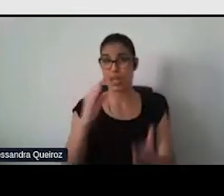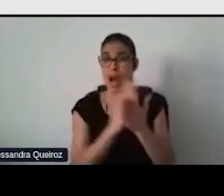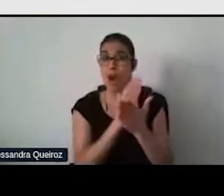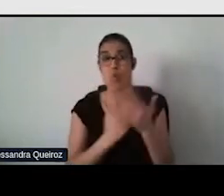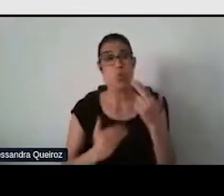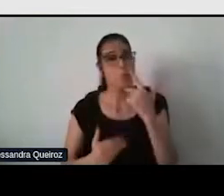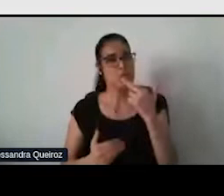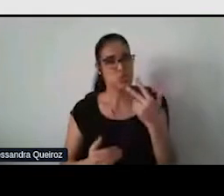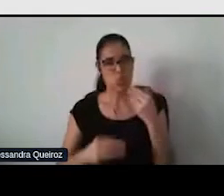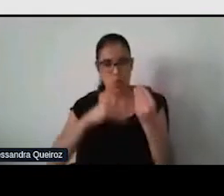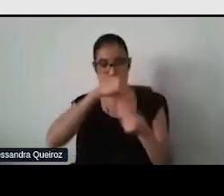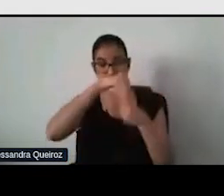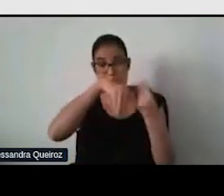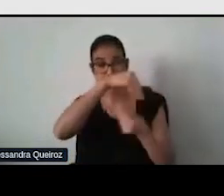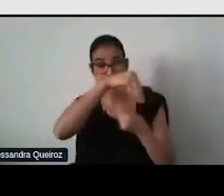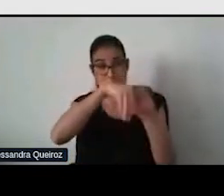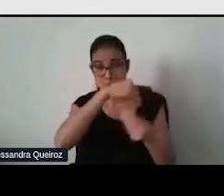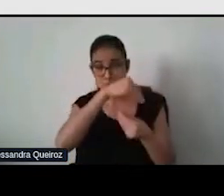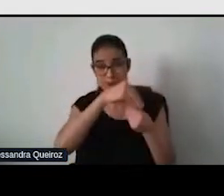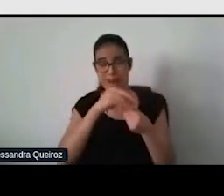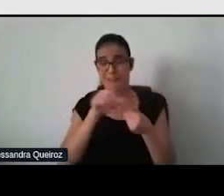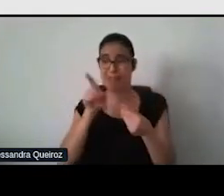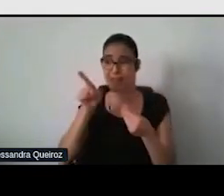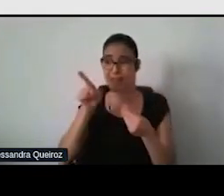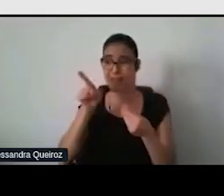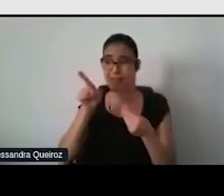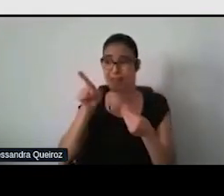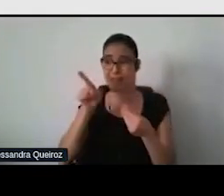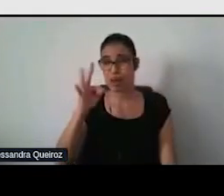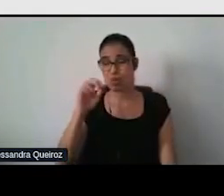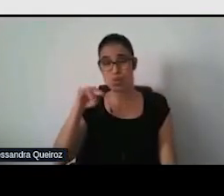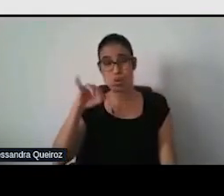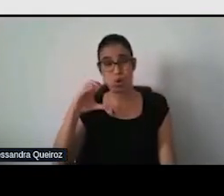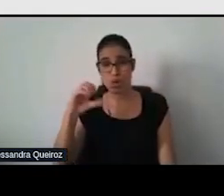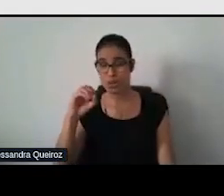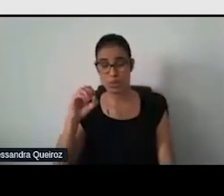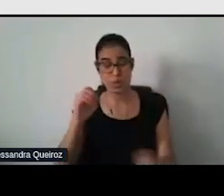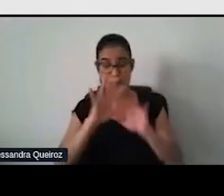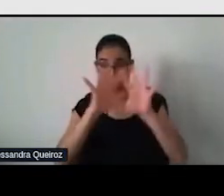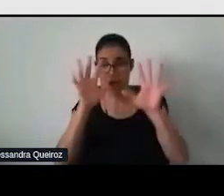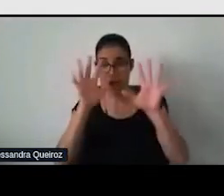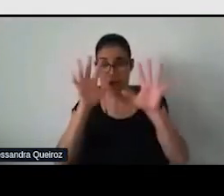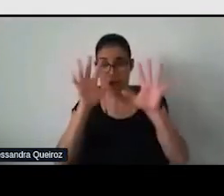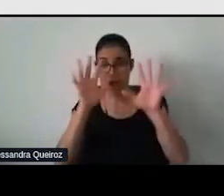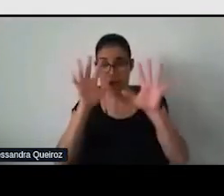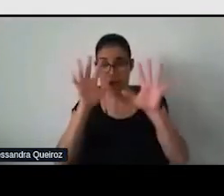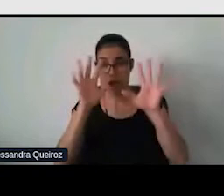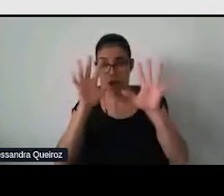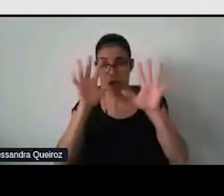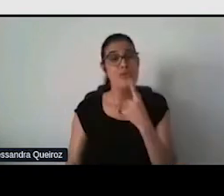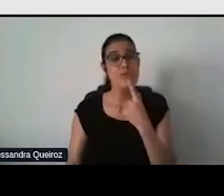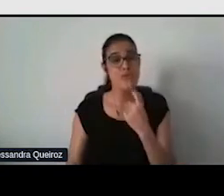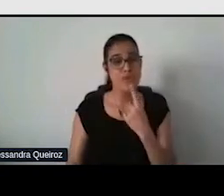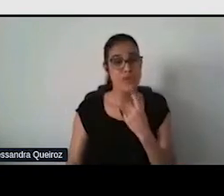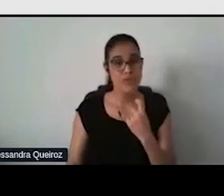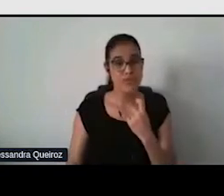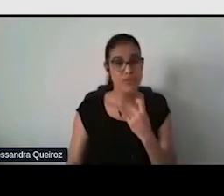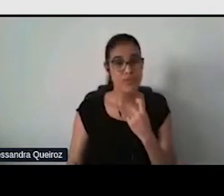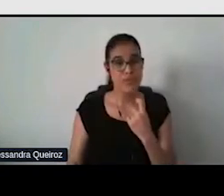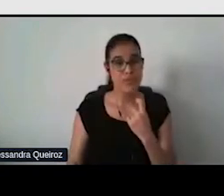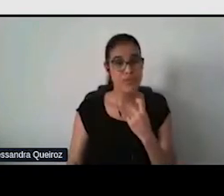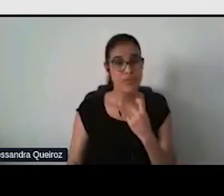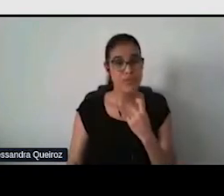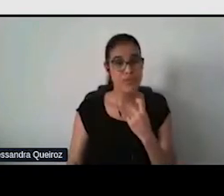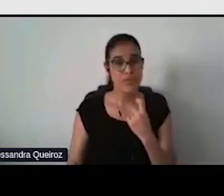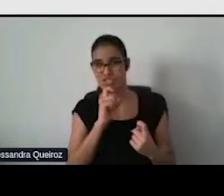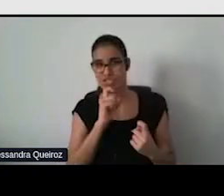muito difíceis de distinguir para alguns tipos de daltonismo. O maior exemplo é o verde e o vermelho. Então, tem algumas dicas